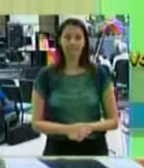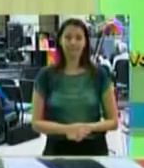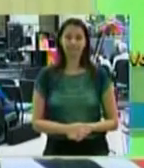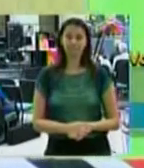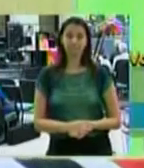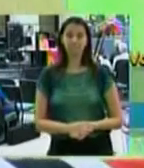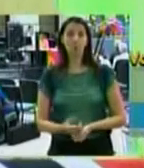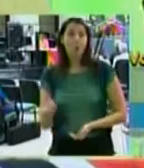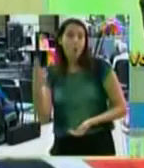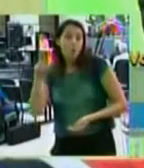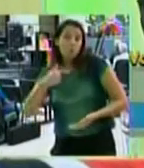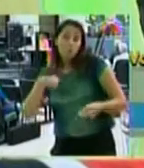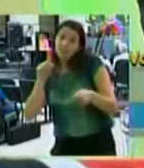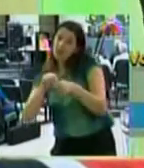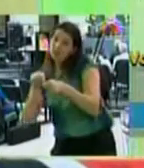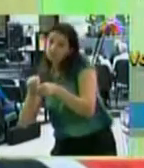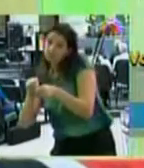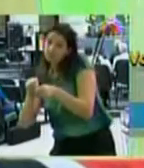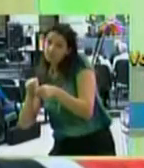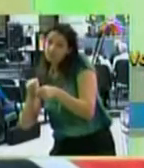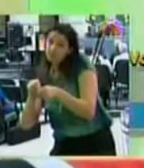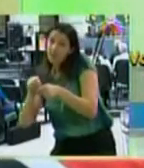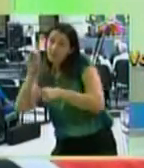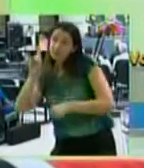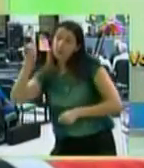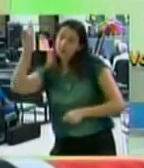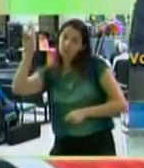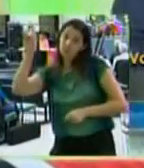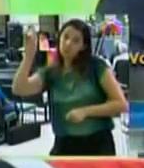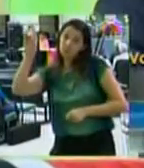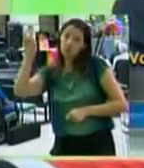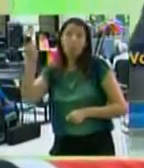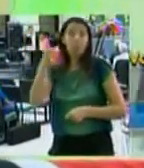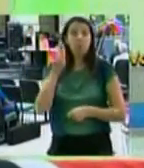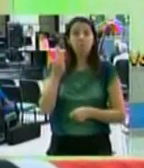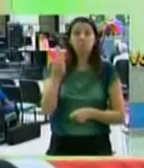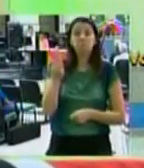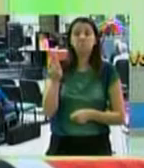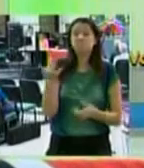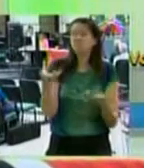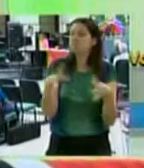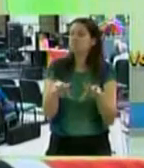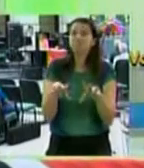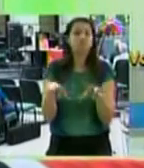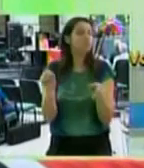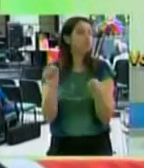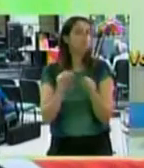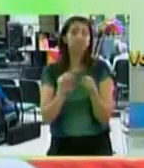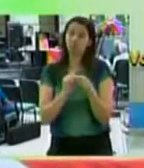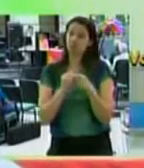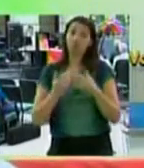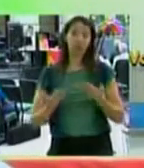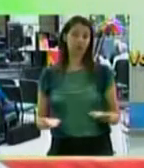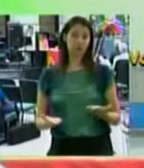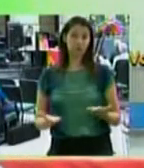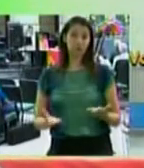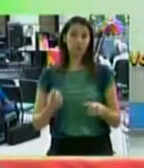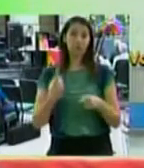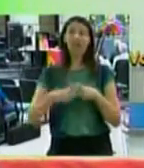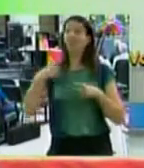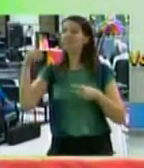Ou eu faço para Deus, ou eu não faço, porque Deus não está